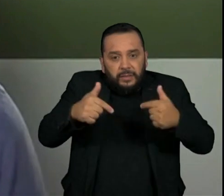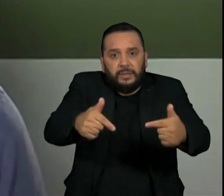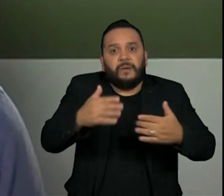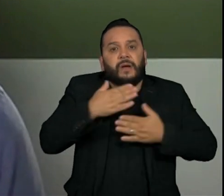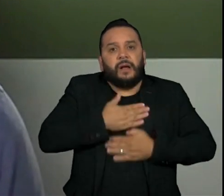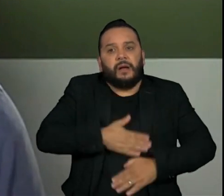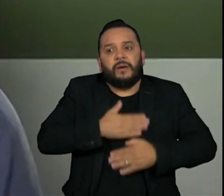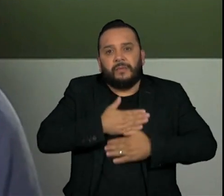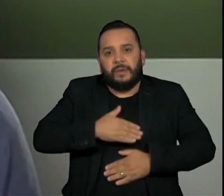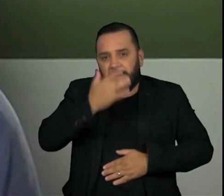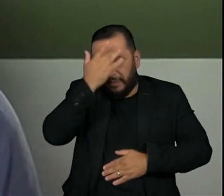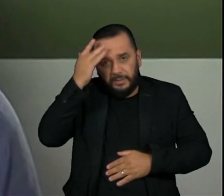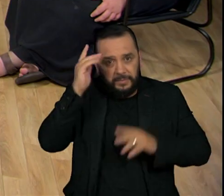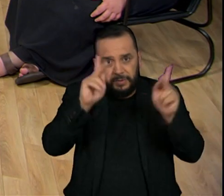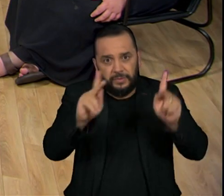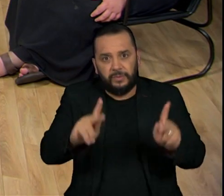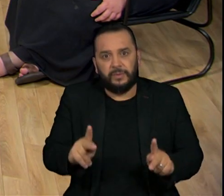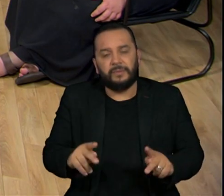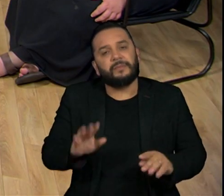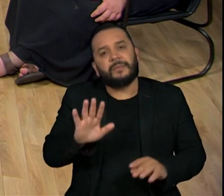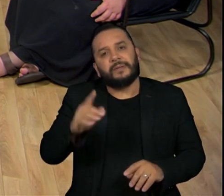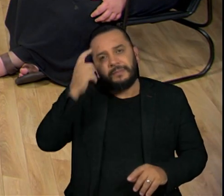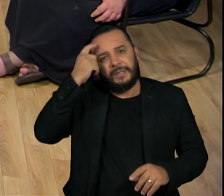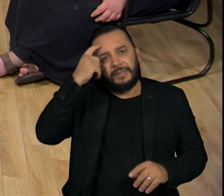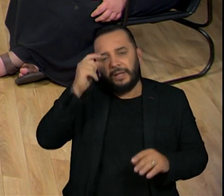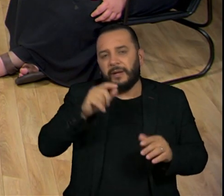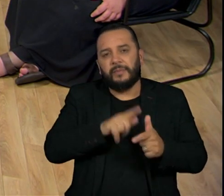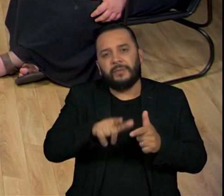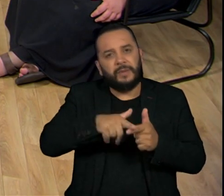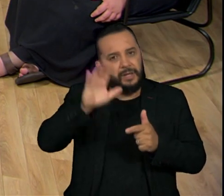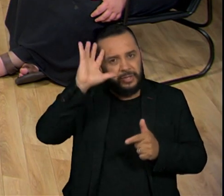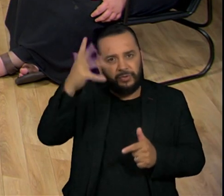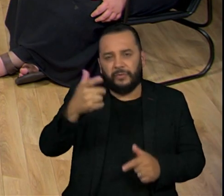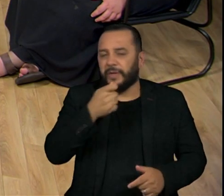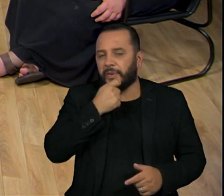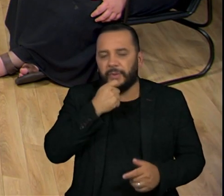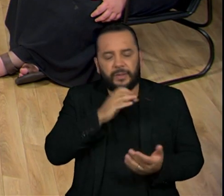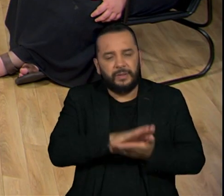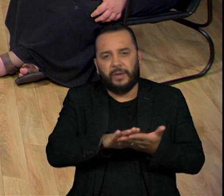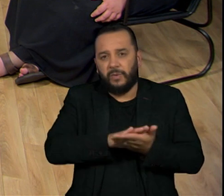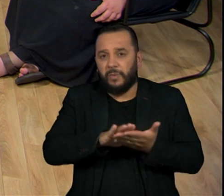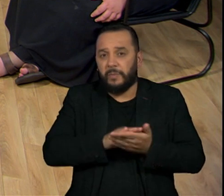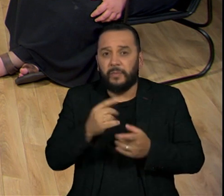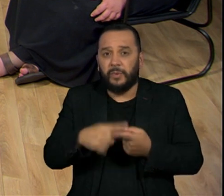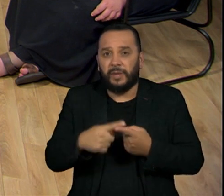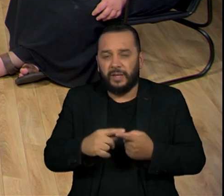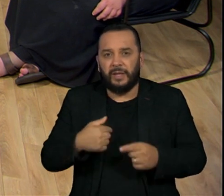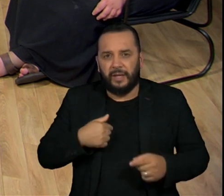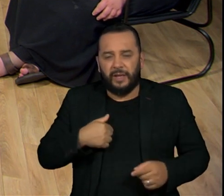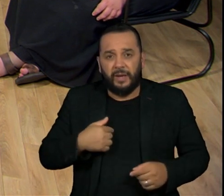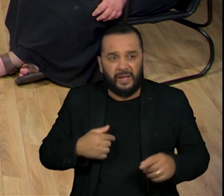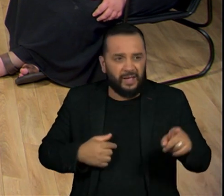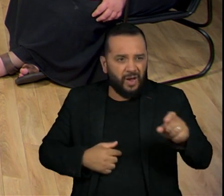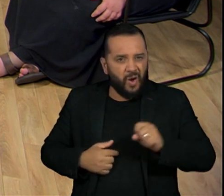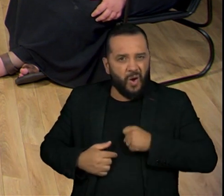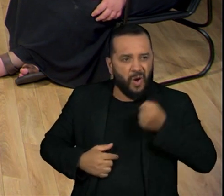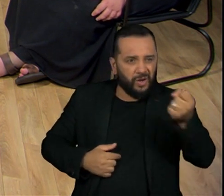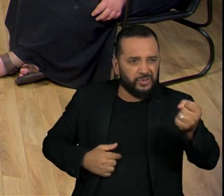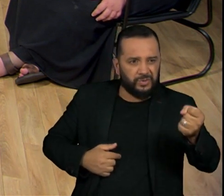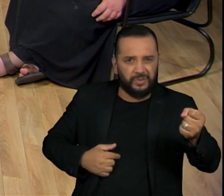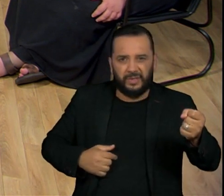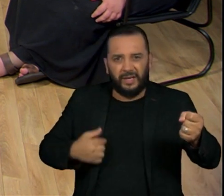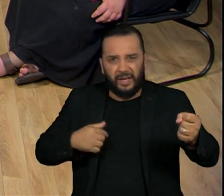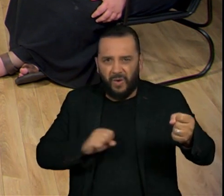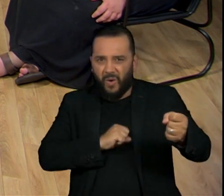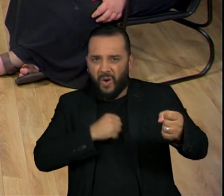a ilusão que isso resolve a situação. A gente já sabe disso, mas o ódio não resolve o ódio. Só o amor resolve